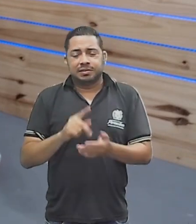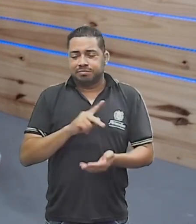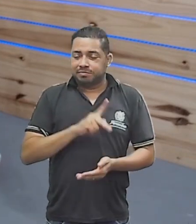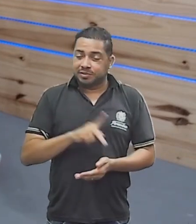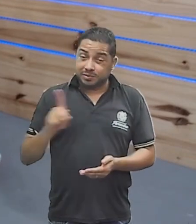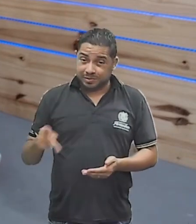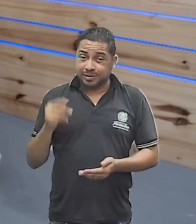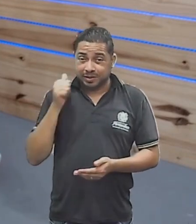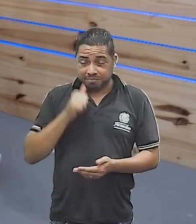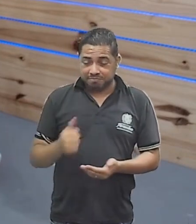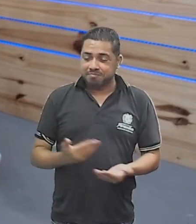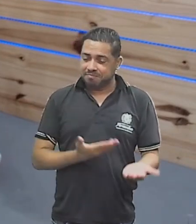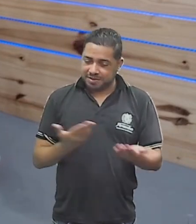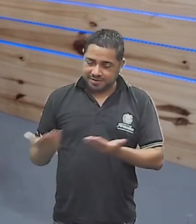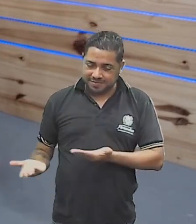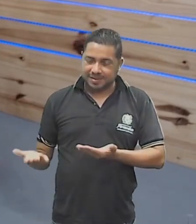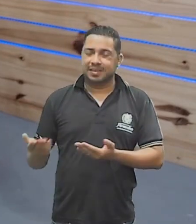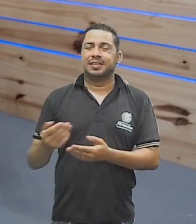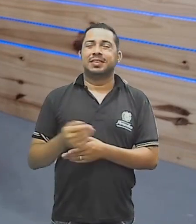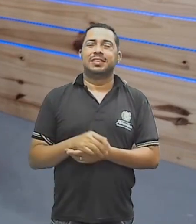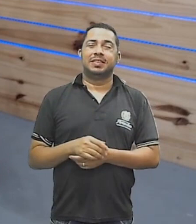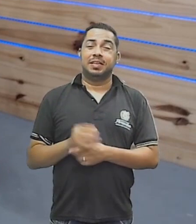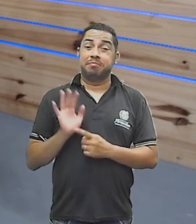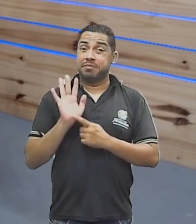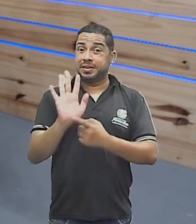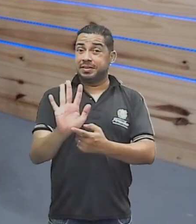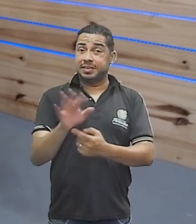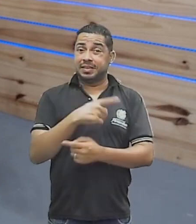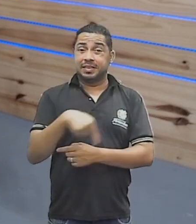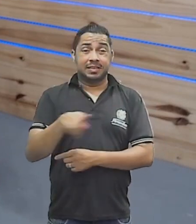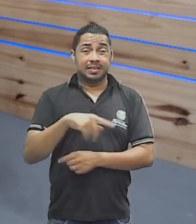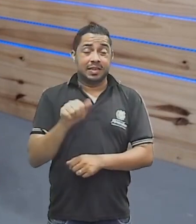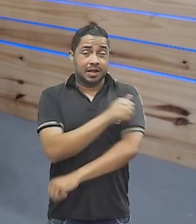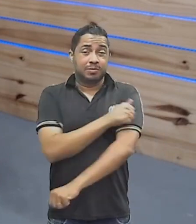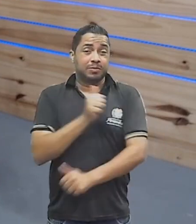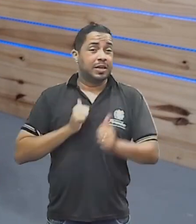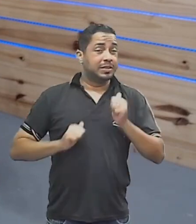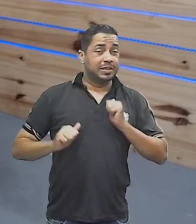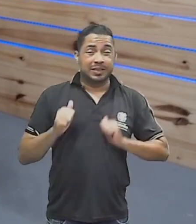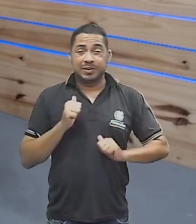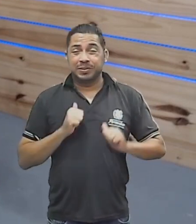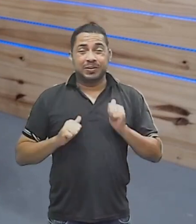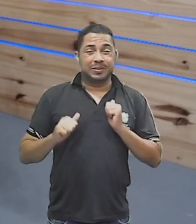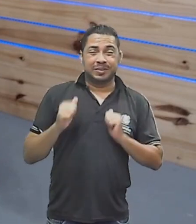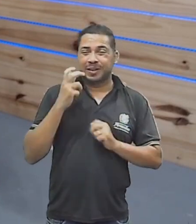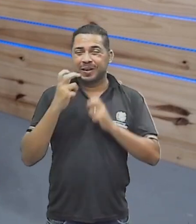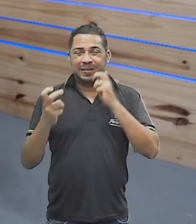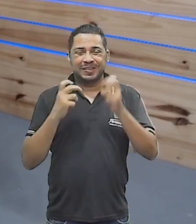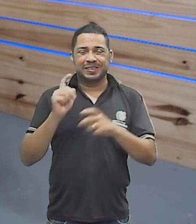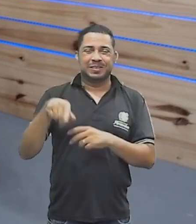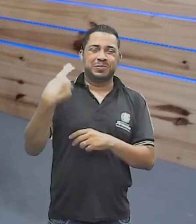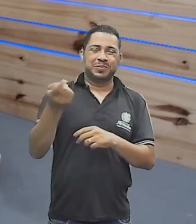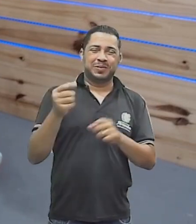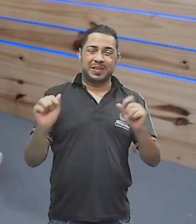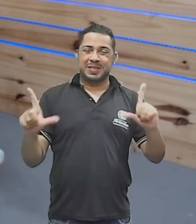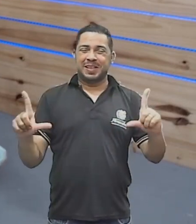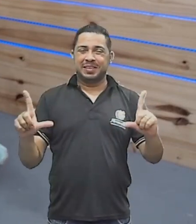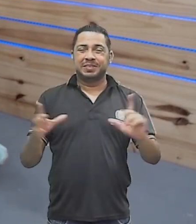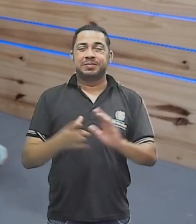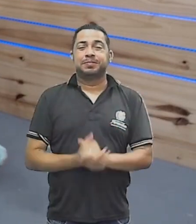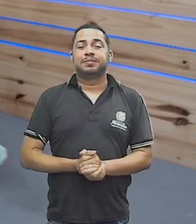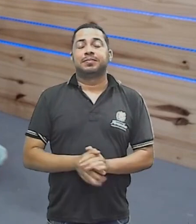Eu vou apresentá-la para os nossos alunos que estão aqui ansiosos, estão aqui, né, aos gritos aí do outro lado da tela